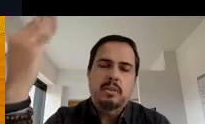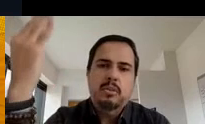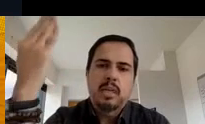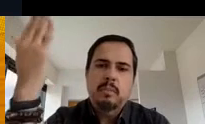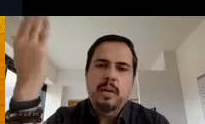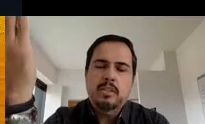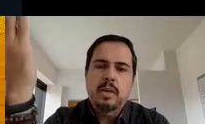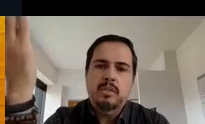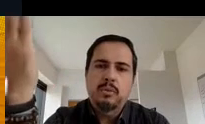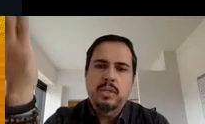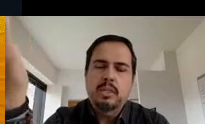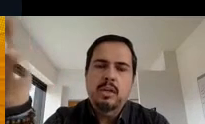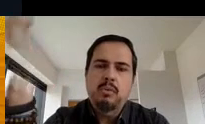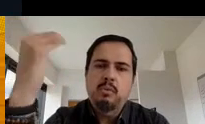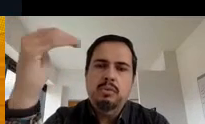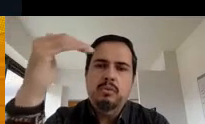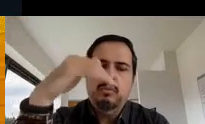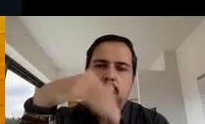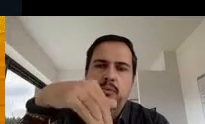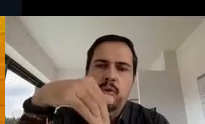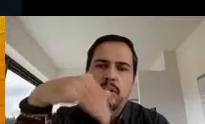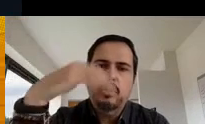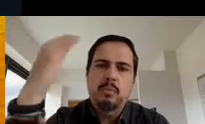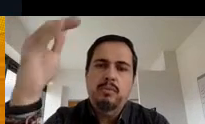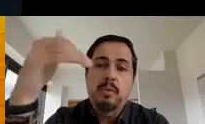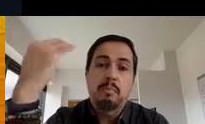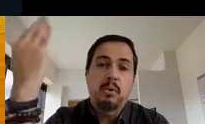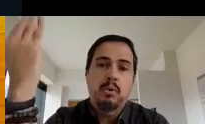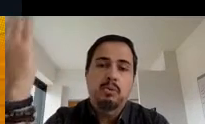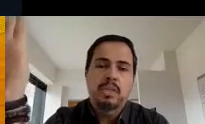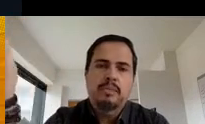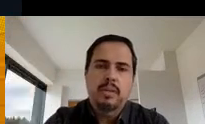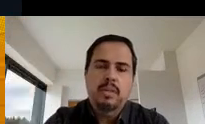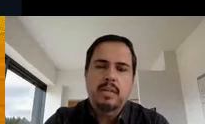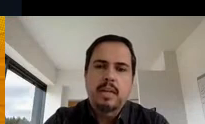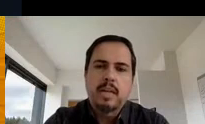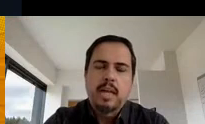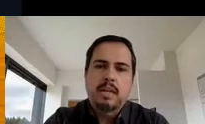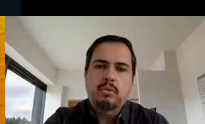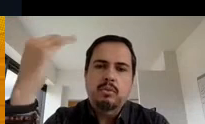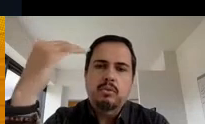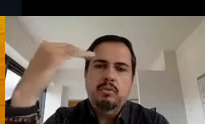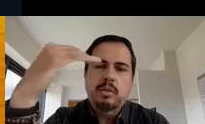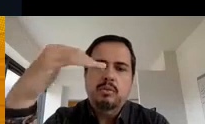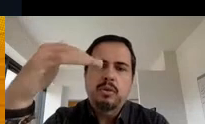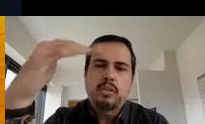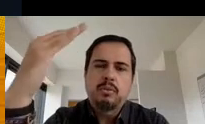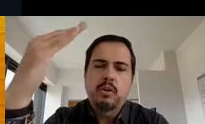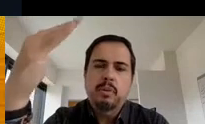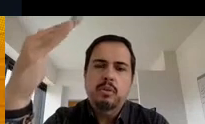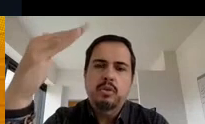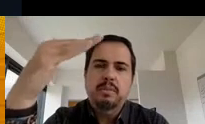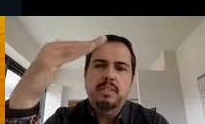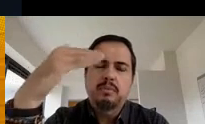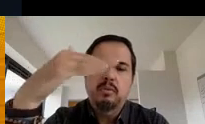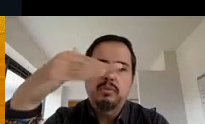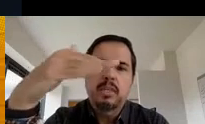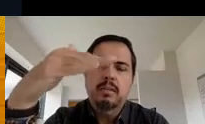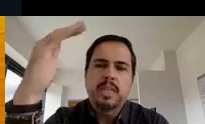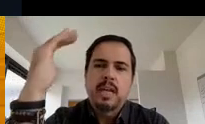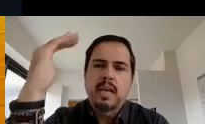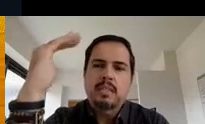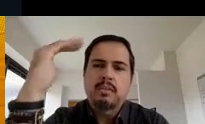só que mais da metade das pessoas que têm smartphone não usam o smartphone de uma forma produtiva. Elas usam o smartphone de uma